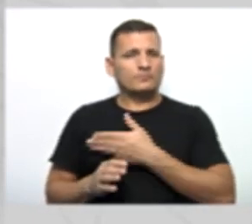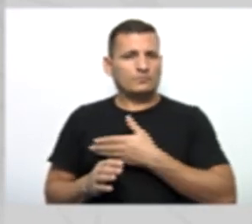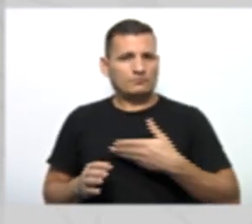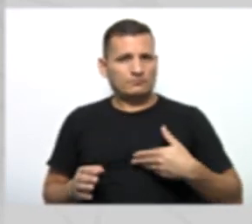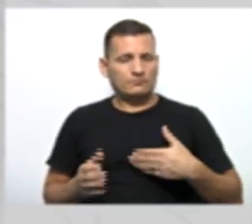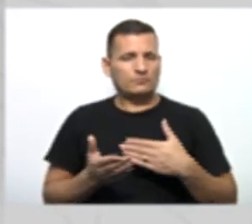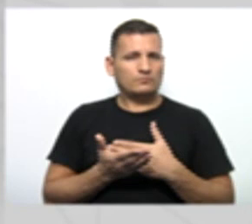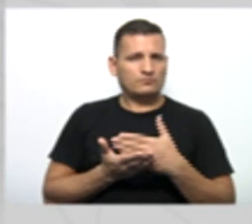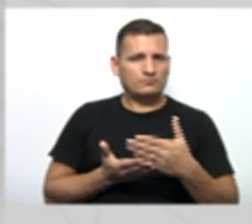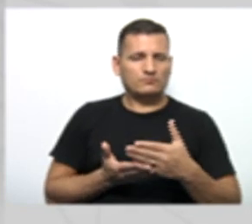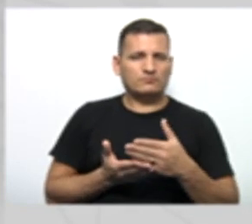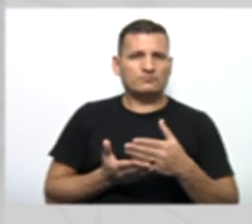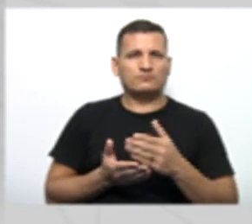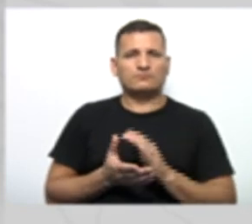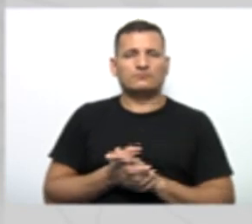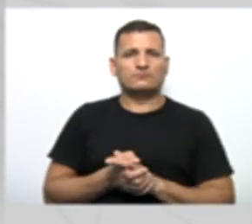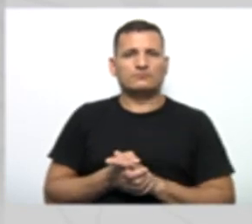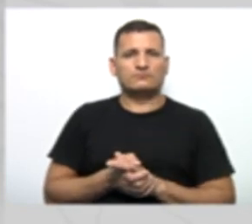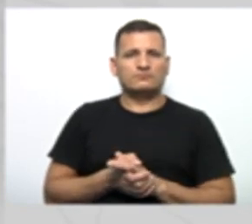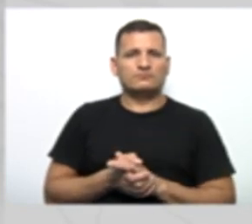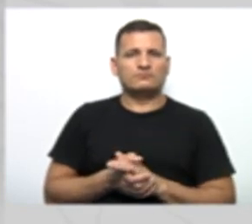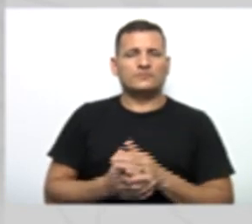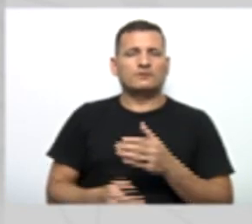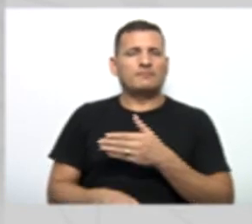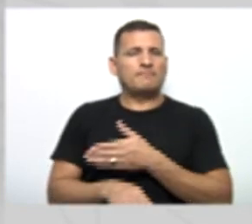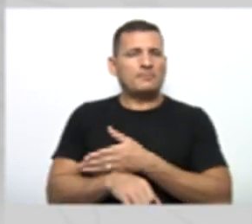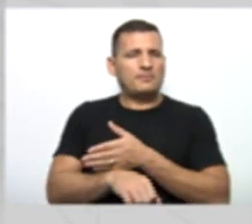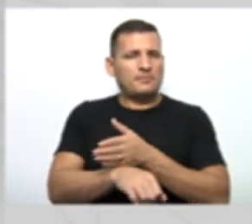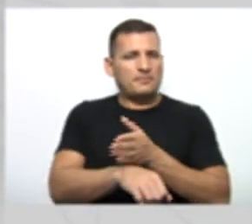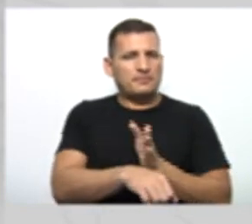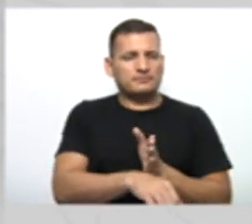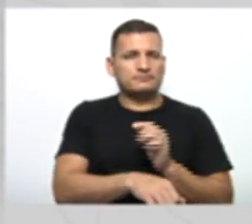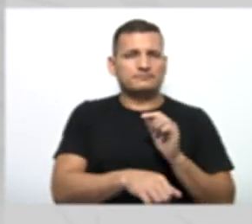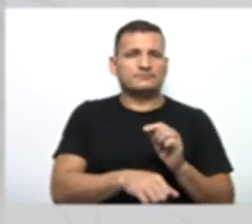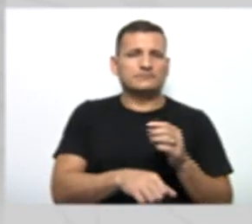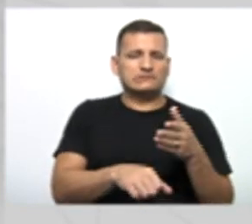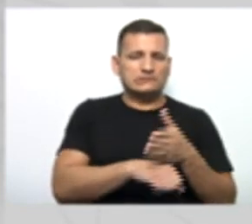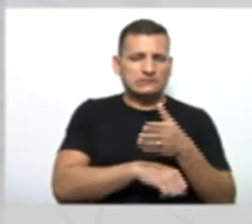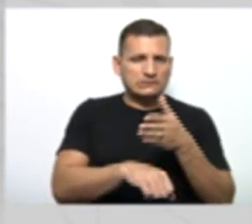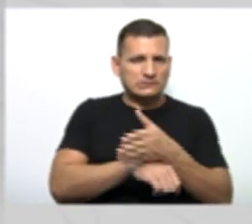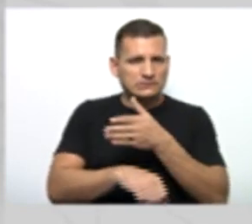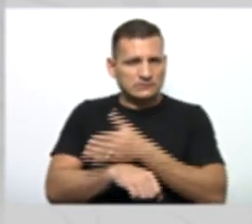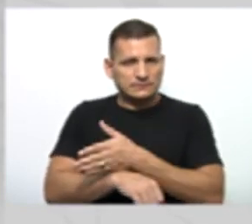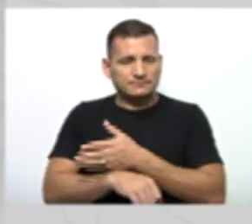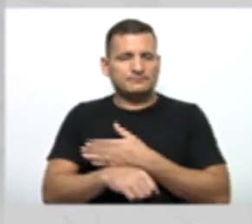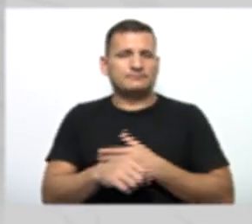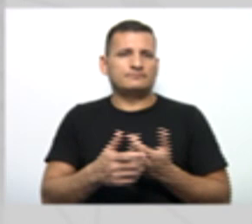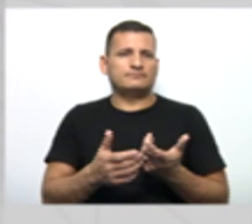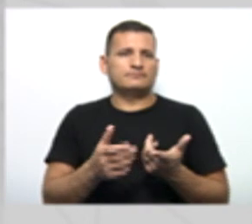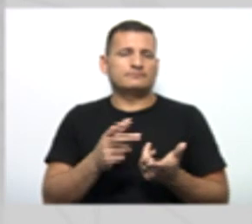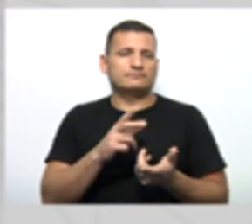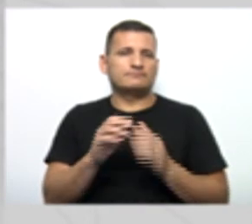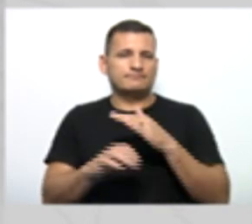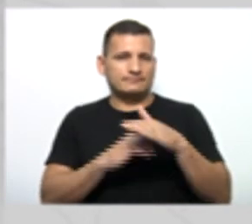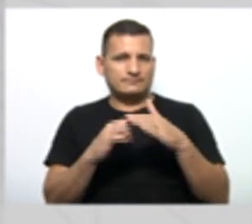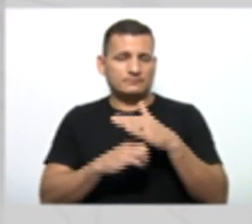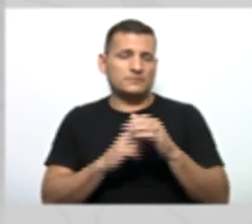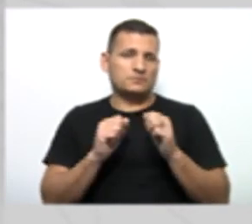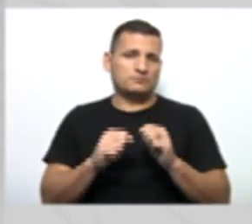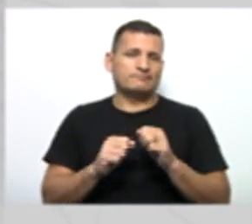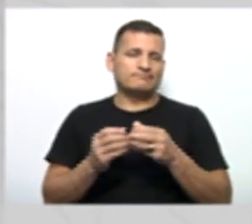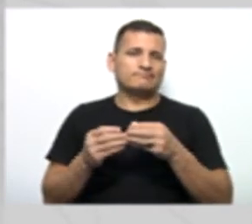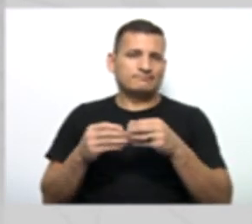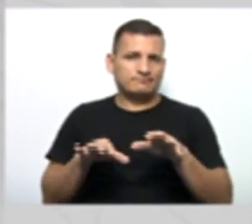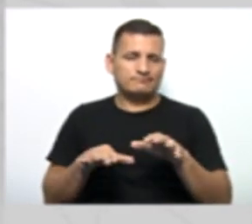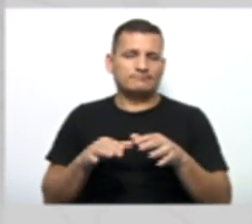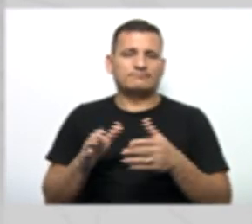a intervir a todo momento na iniciativa privada, isso pode acabar prejudicando a atuação de